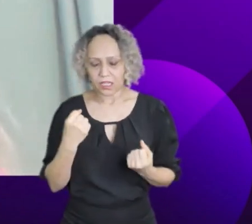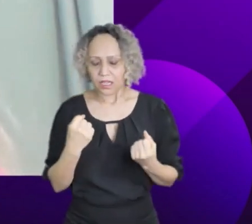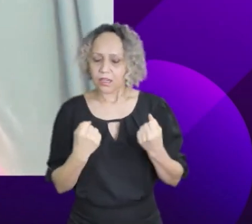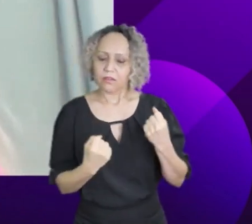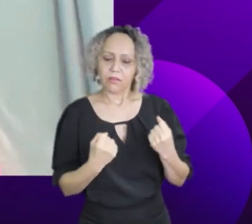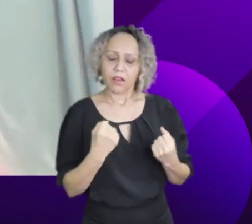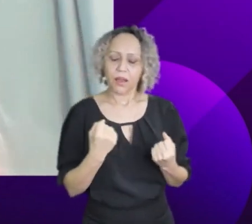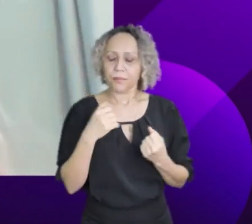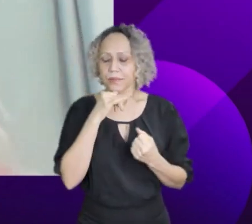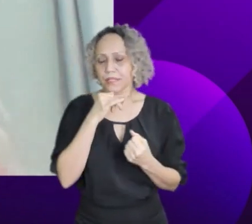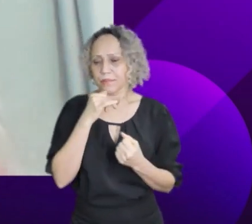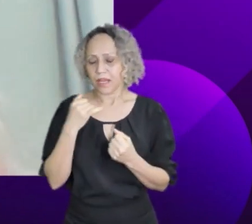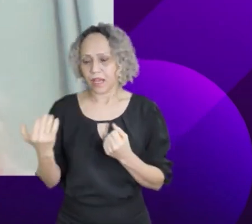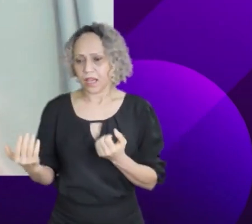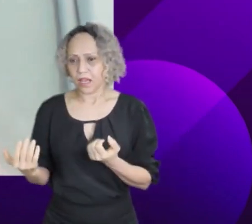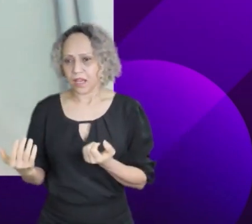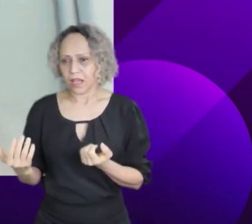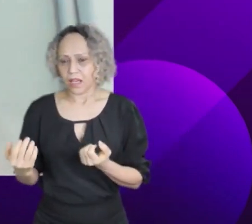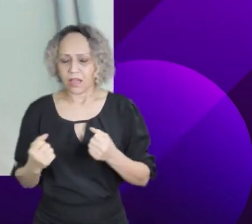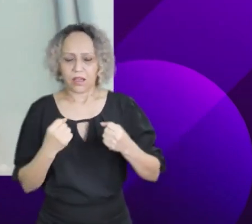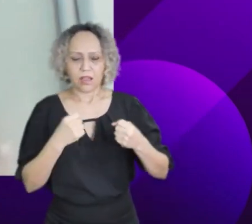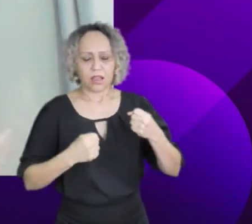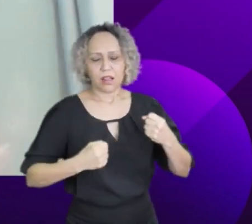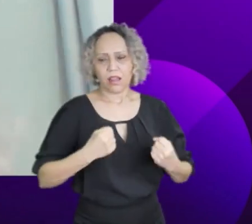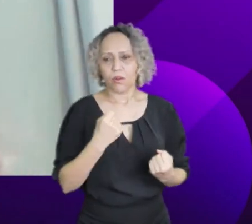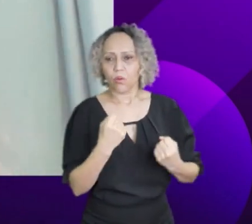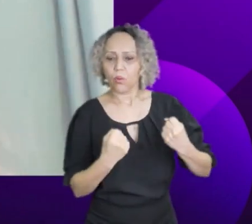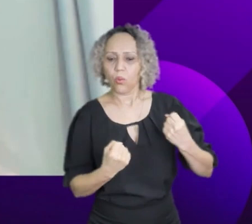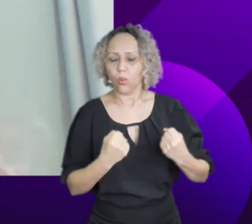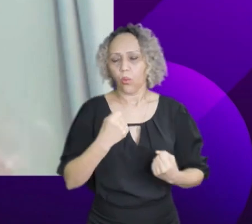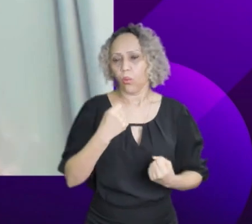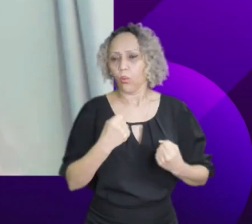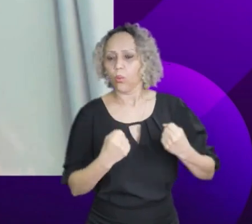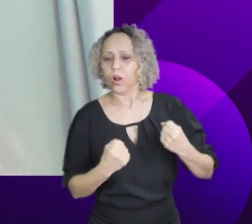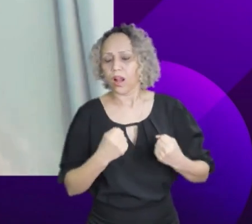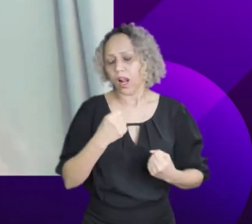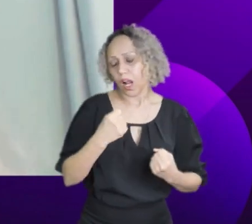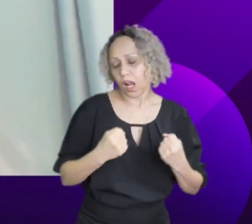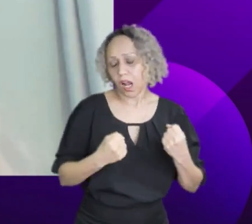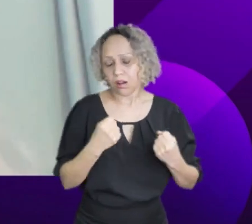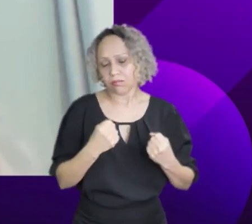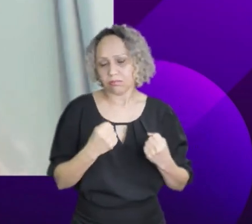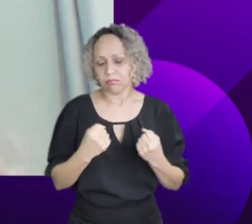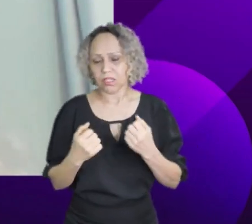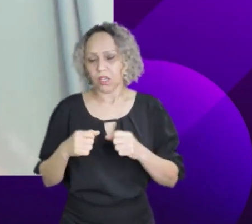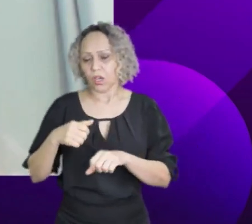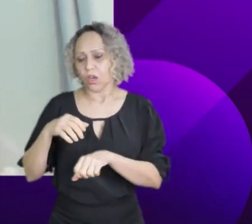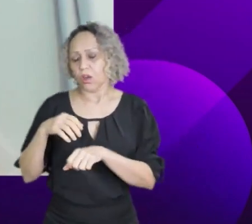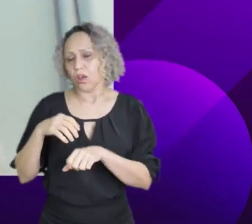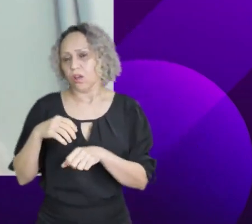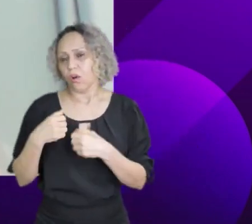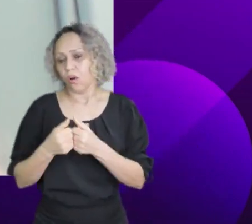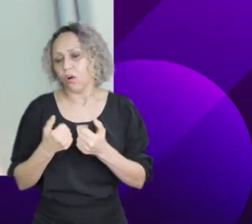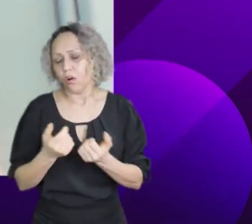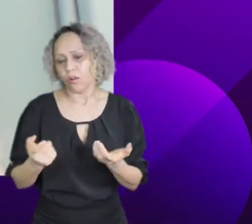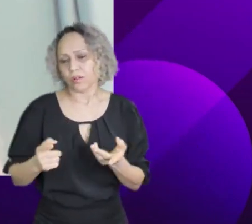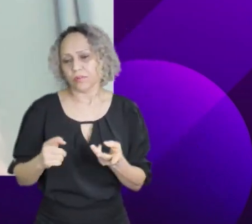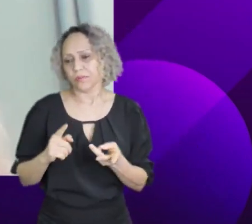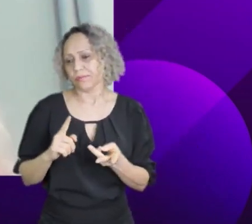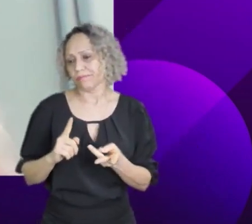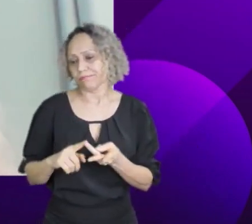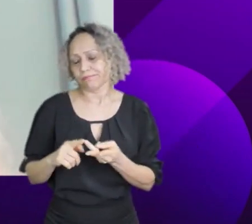ela acaba sendo compartilhada também com todos os carros que vão precisar fazer uma conversão à direita, porque aí eles precisam ir para a faixa da direita para fazer a conversão.